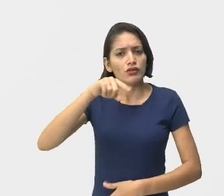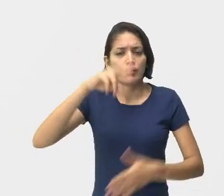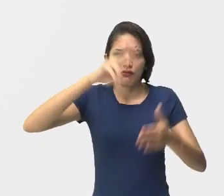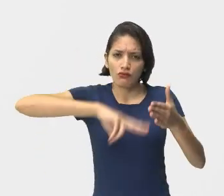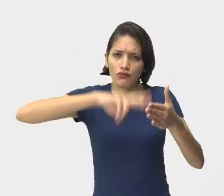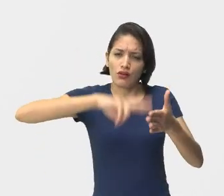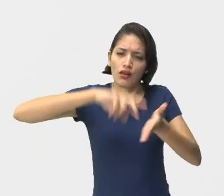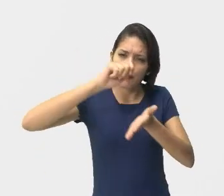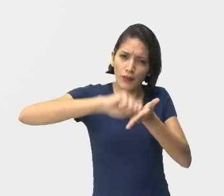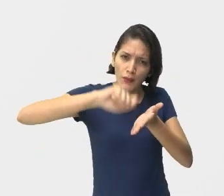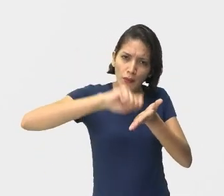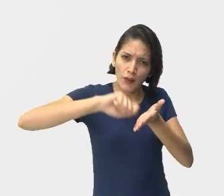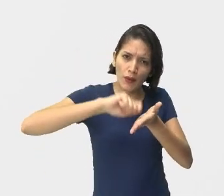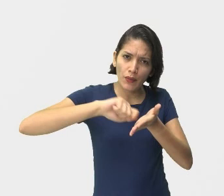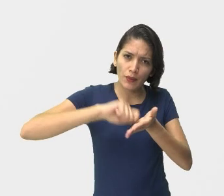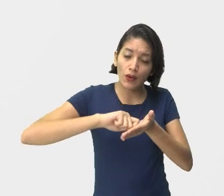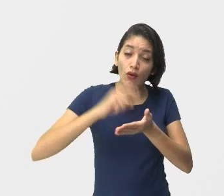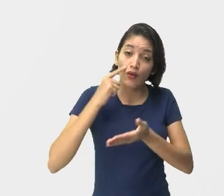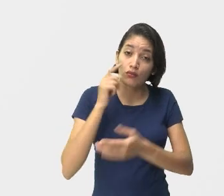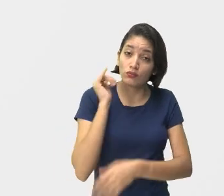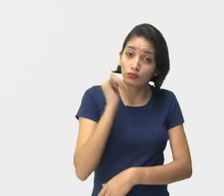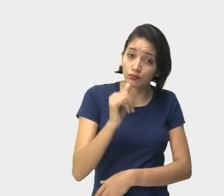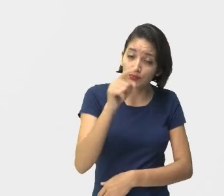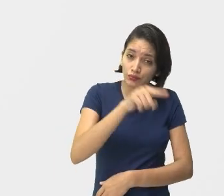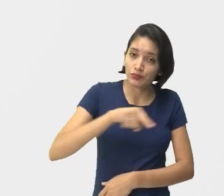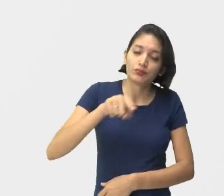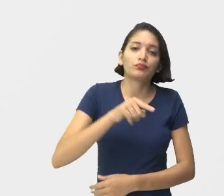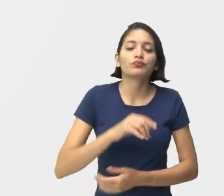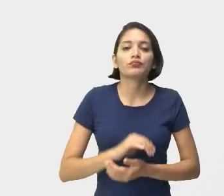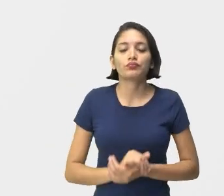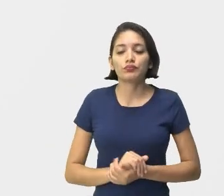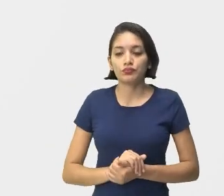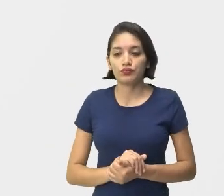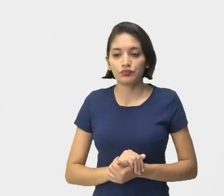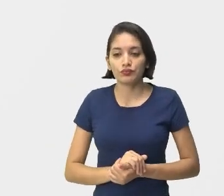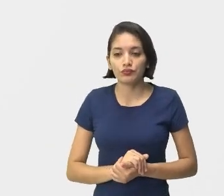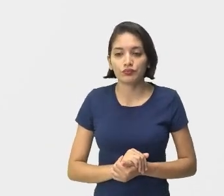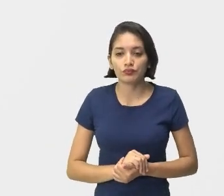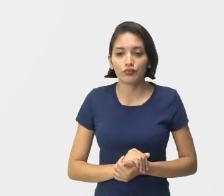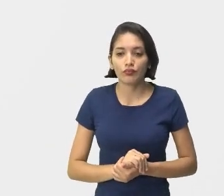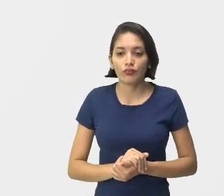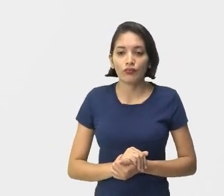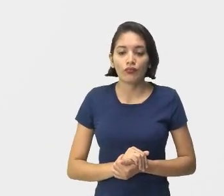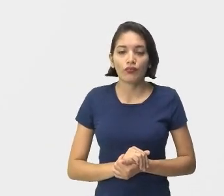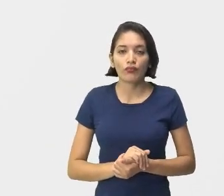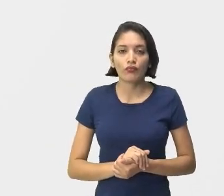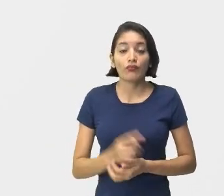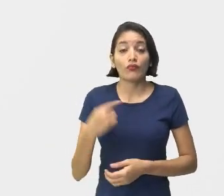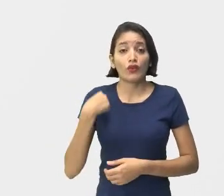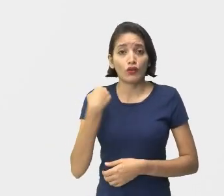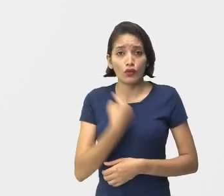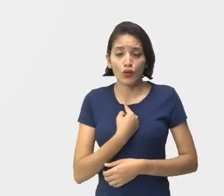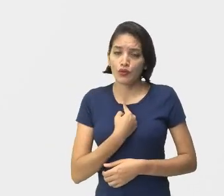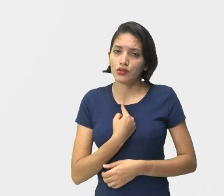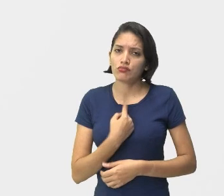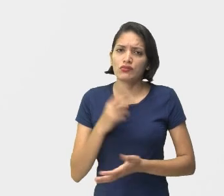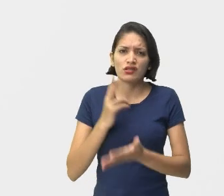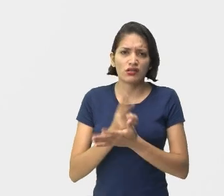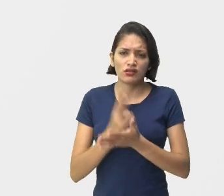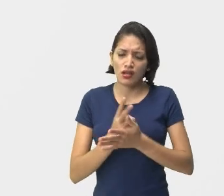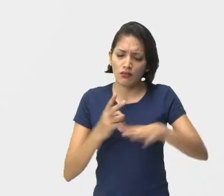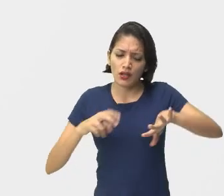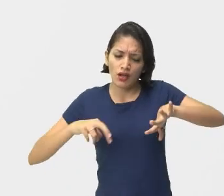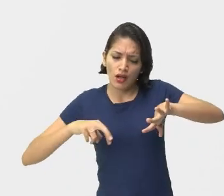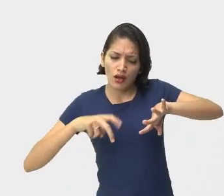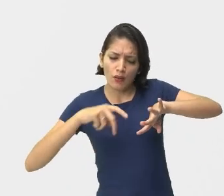aí, anotando, eu vou dizendo para vocês que todos nós subimos e descemos escadas, né? Ninguém sabe